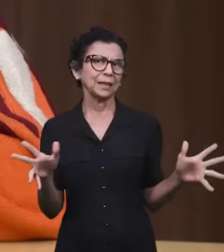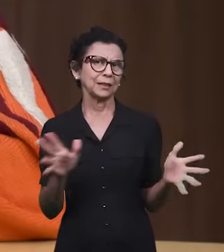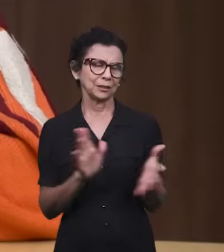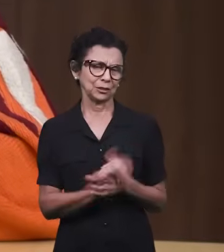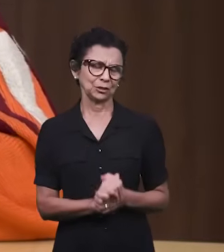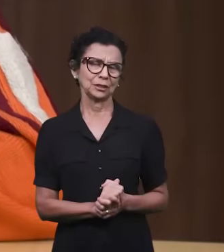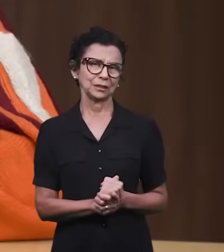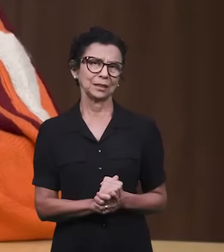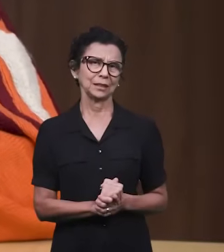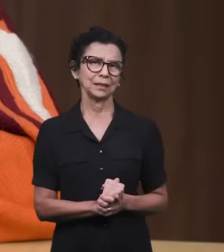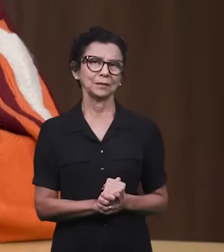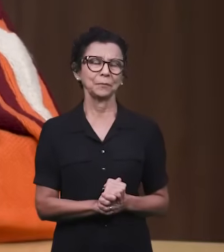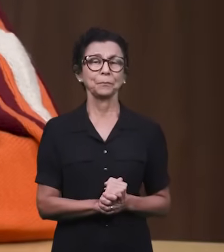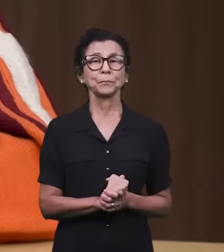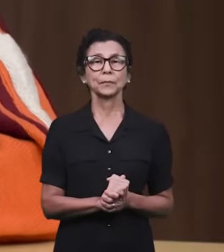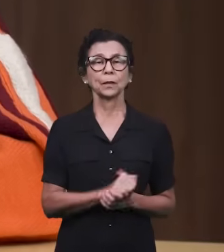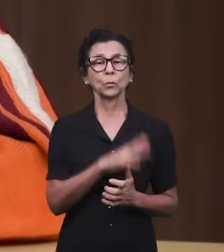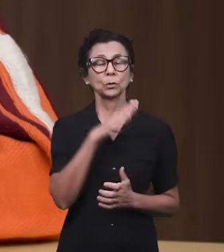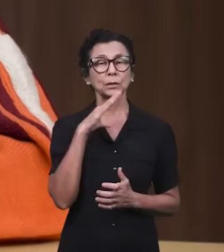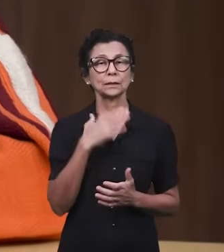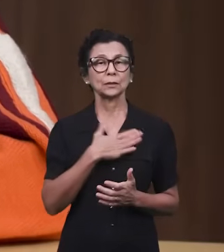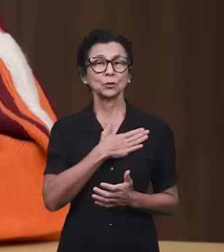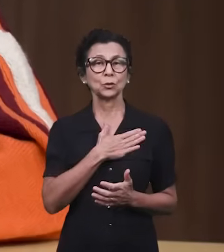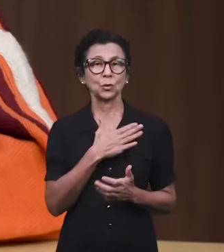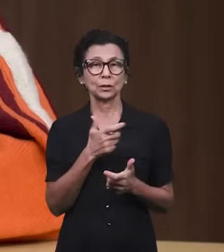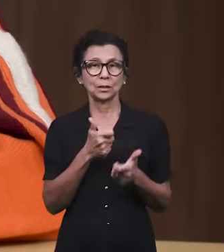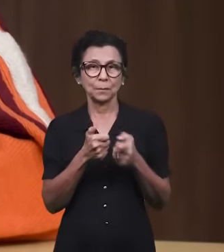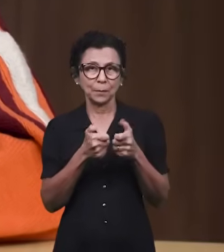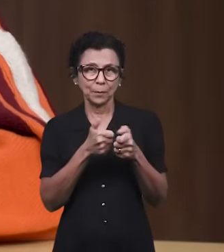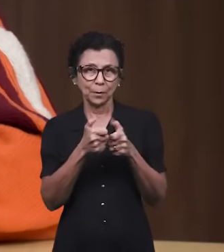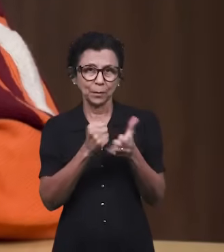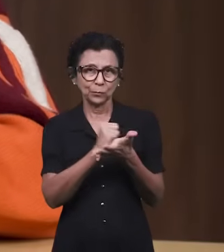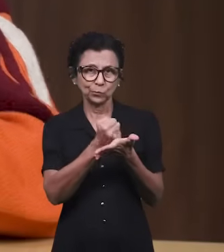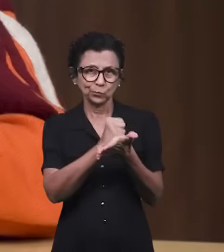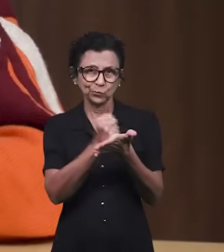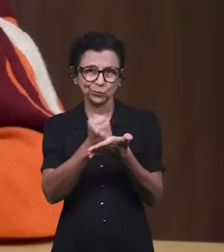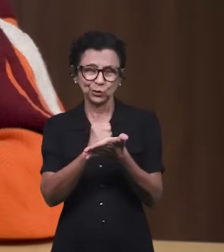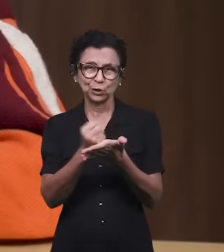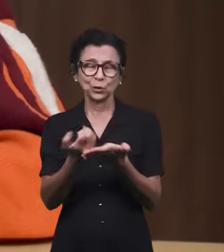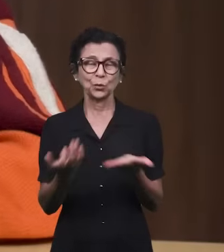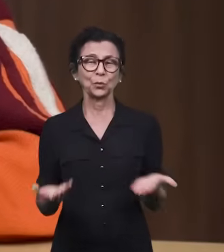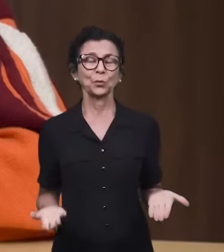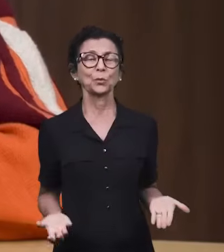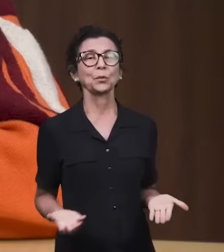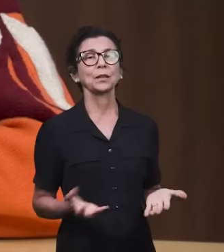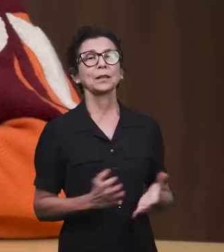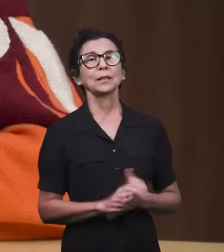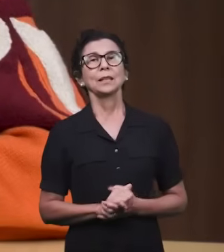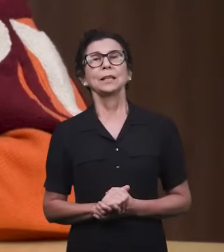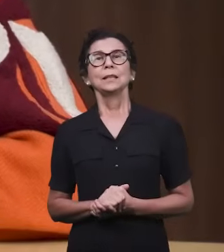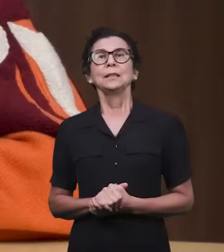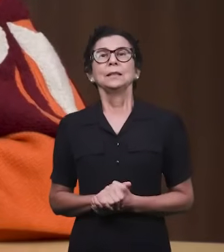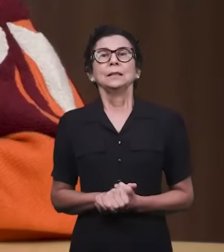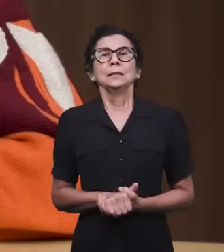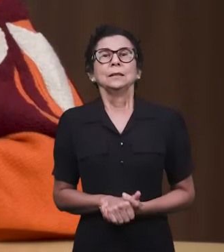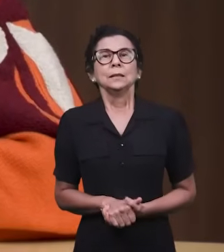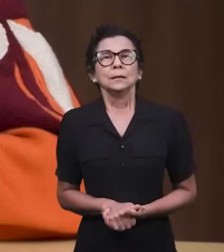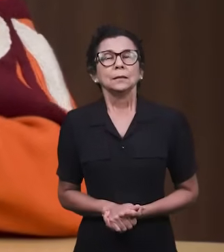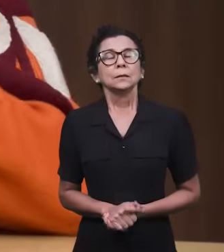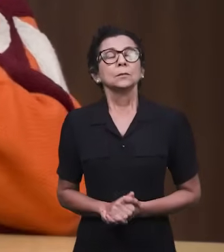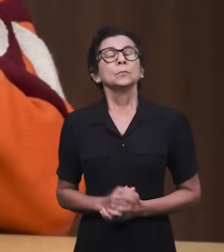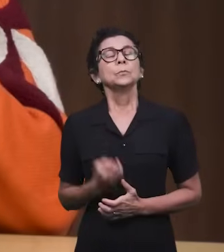sentado para fazer junto, a leitura bíblica. E então isso é muito importante. Você trouxe essa luz de